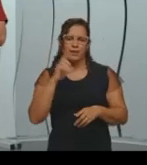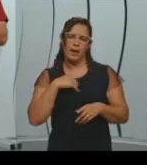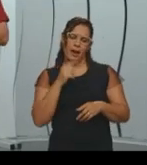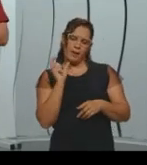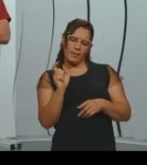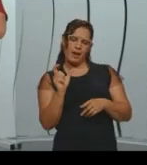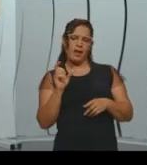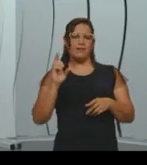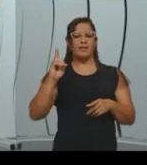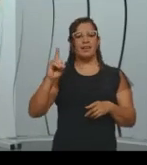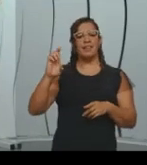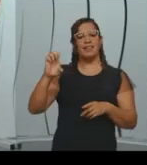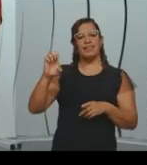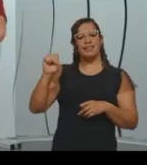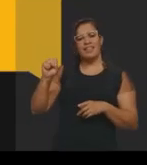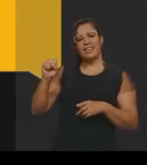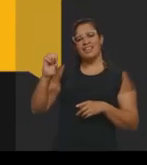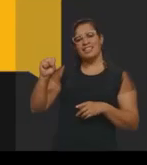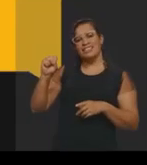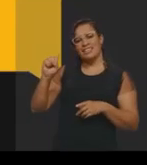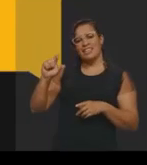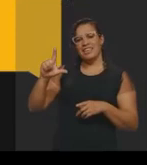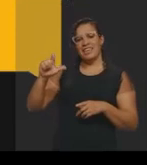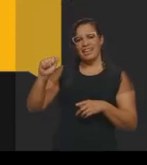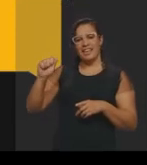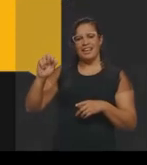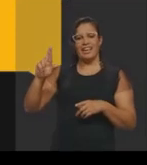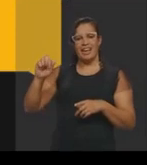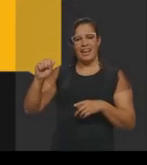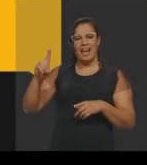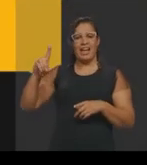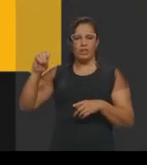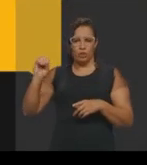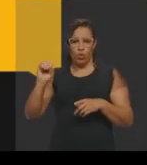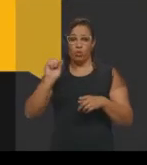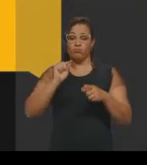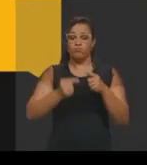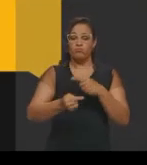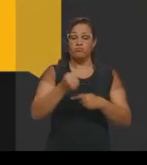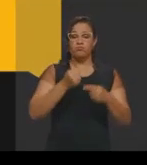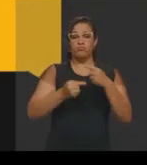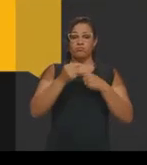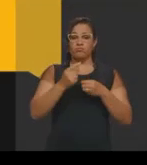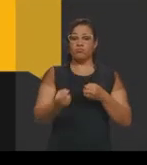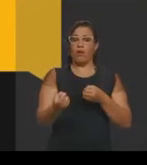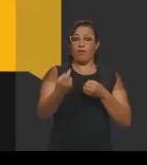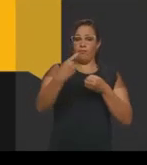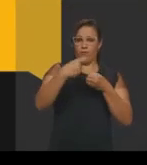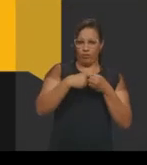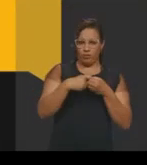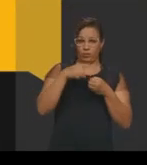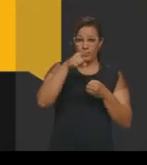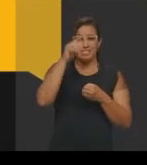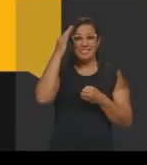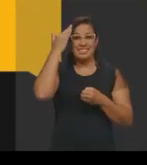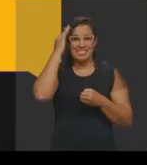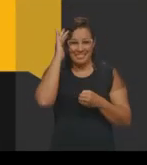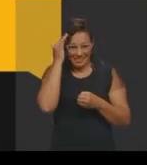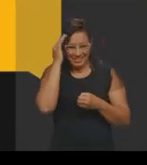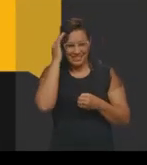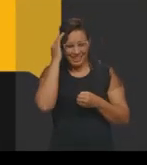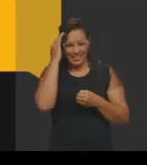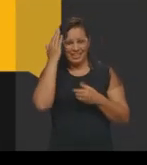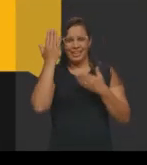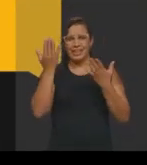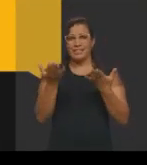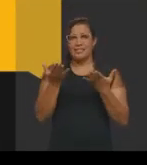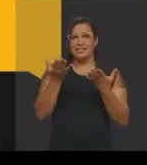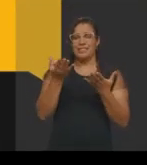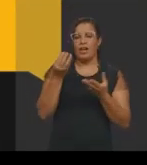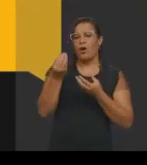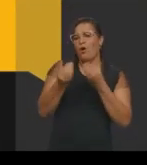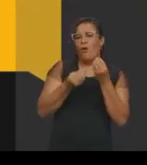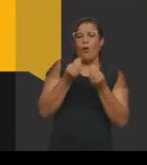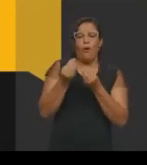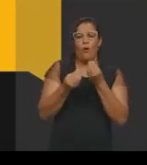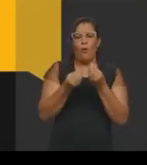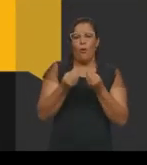falar desacelerado, mas a gente colocou retardado aqui só para vocês entenderem que é quando eu tenho uma